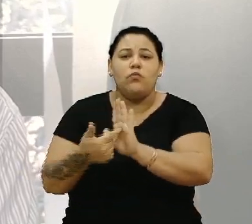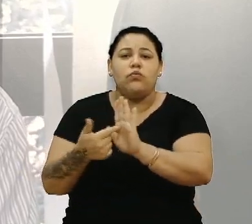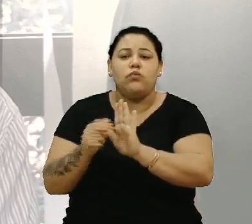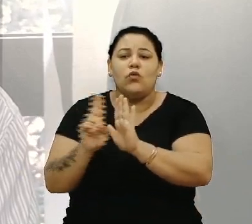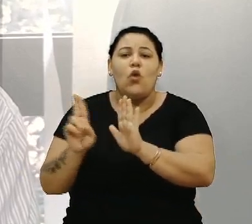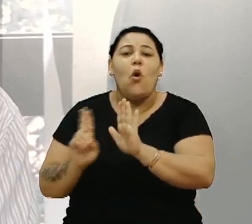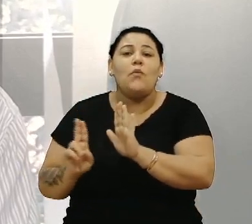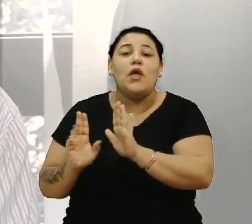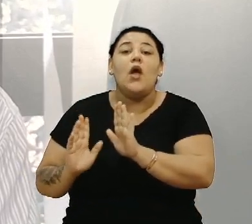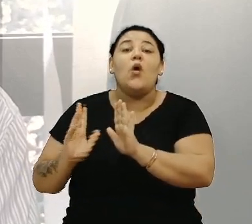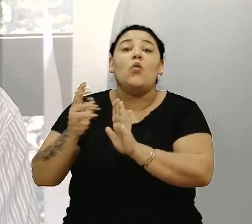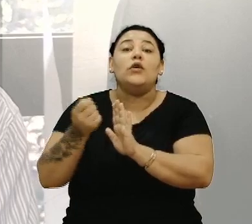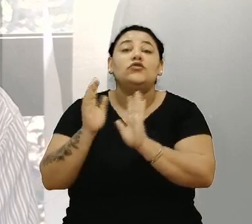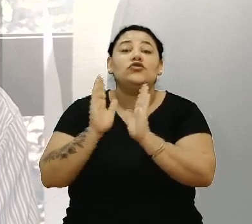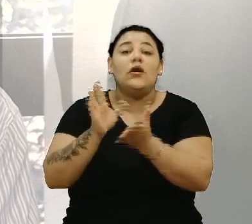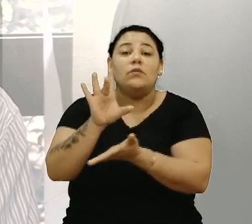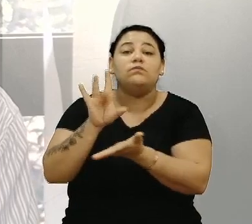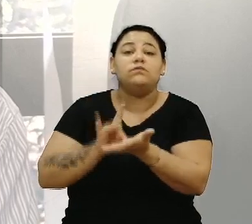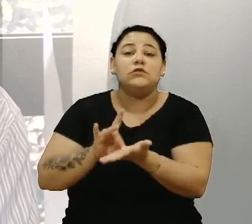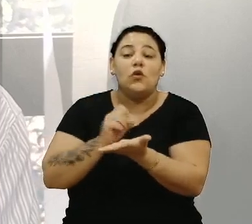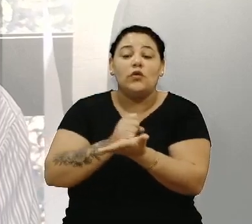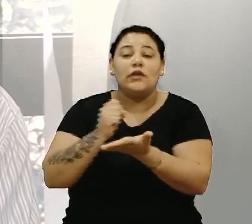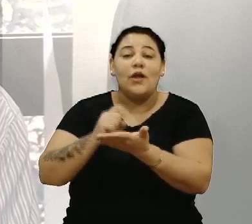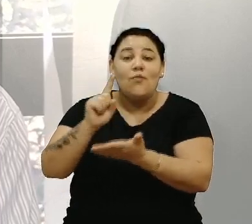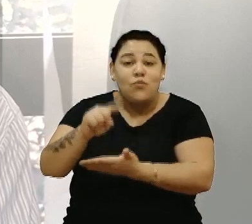recontratados para o próximo ciclo do programa?